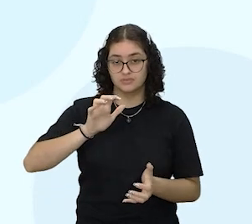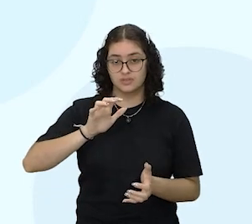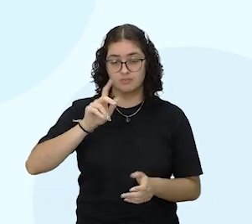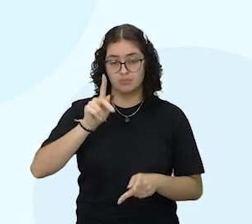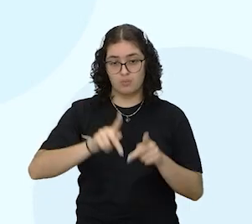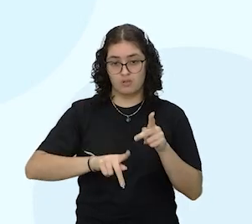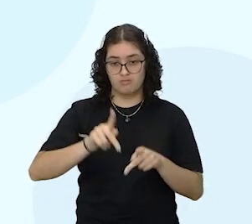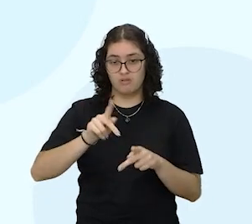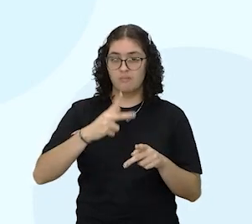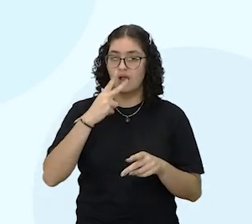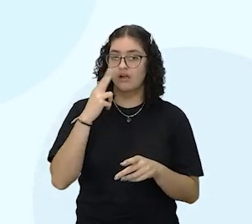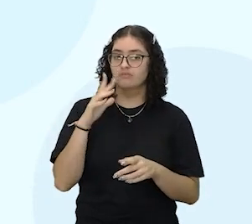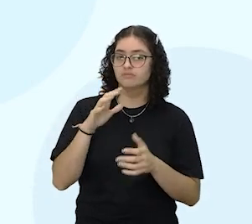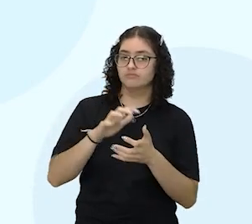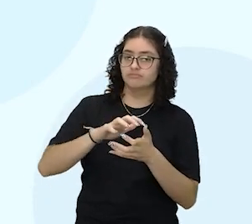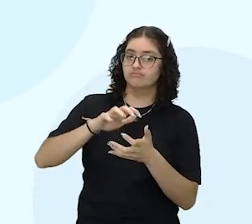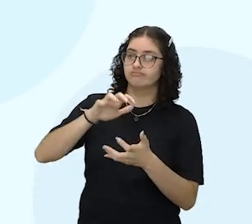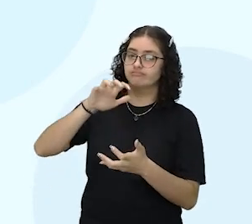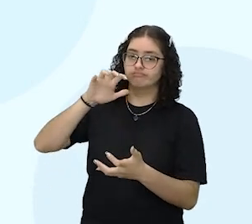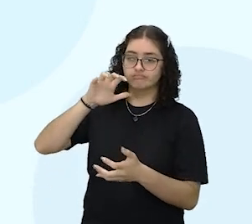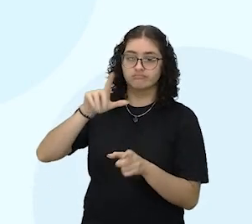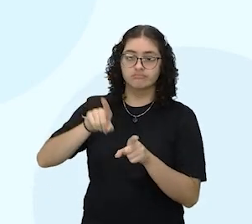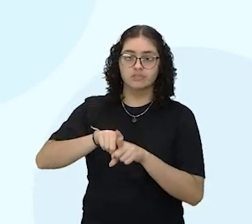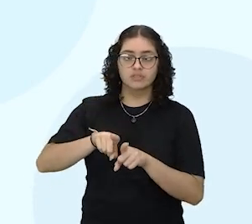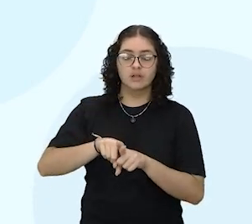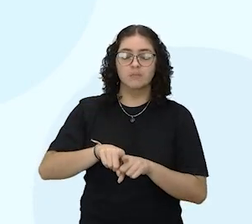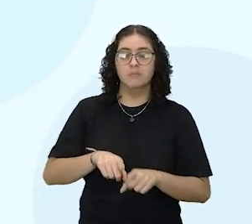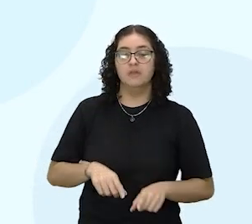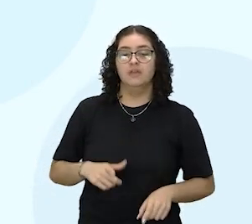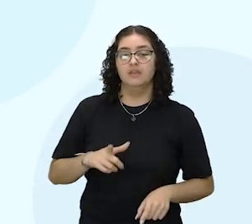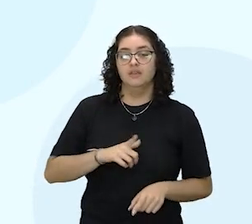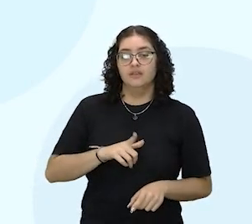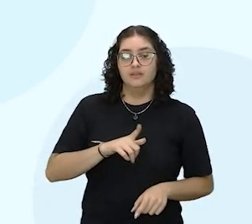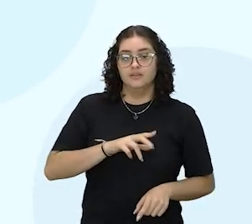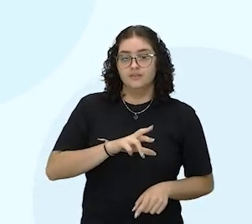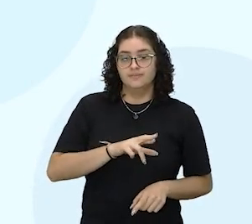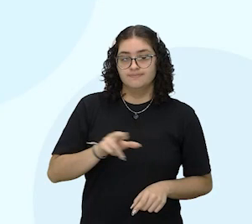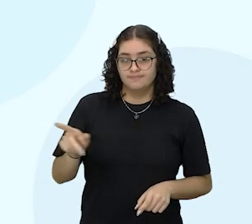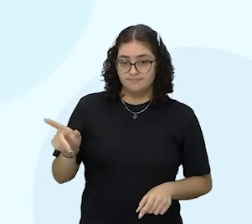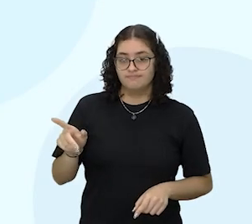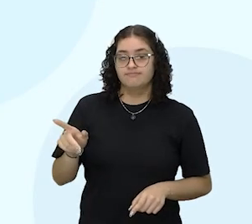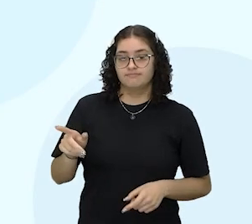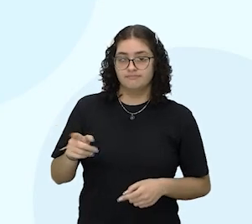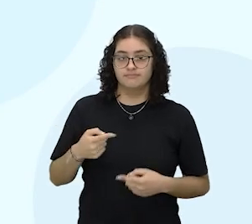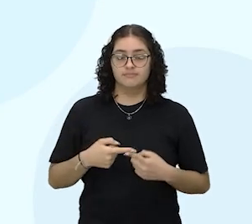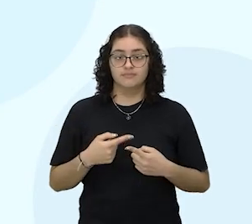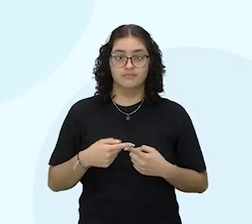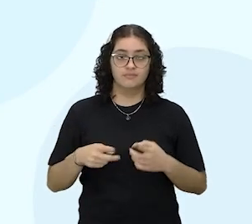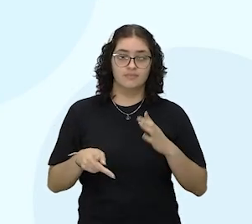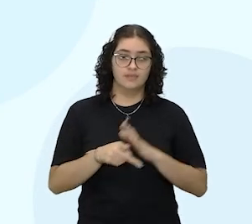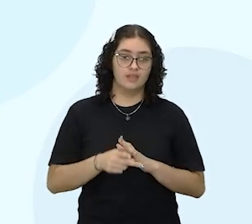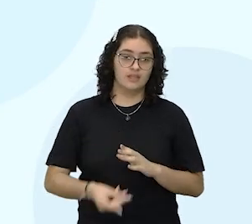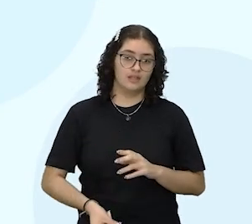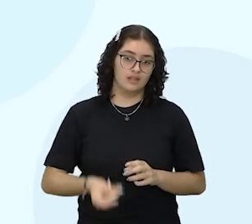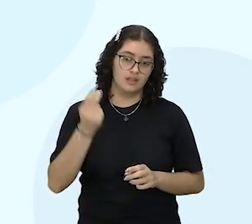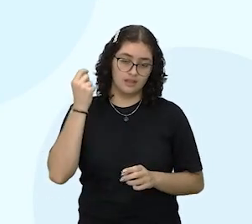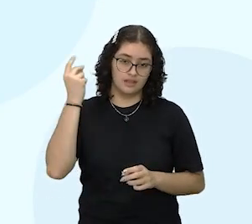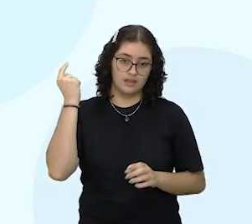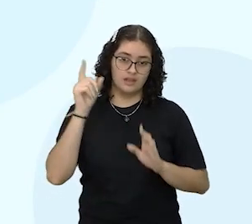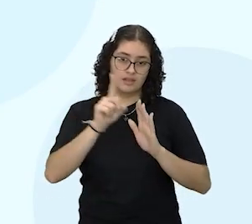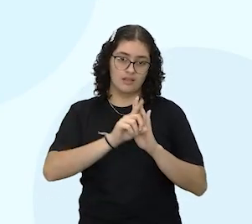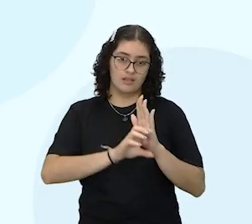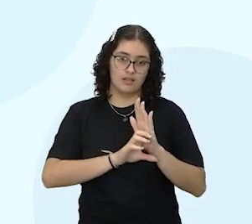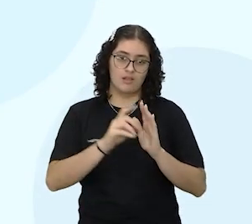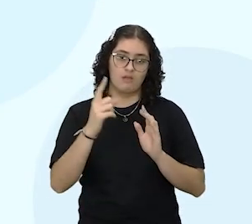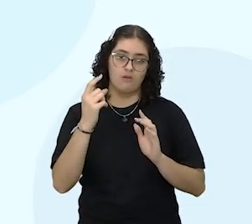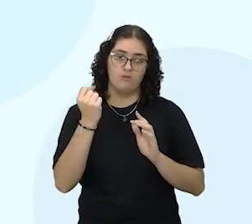e mostra que a gente tem aí uma diferença bem grande do que era a pirâmide, como eu disse, lá na década de 80